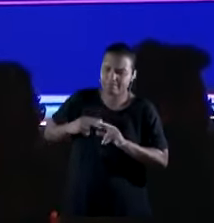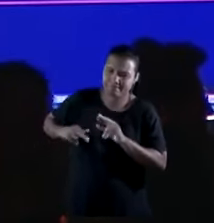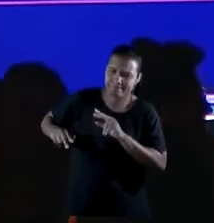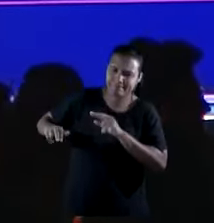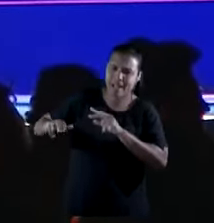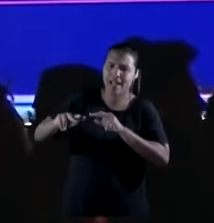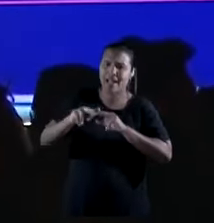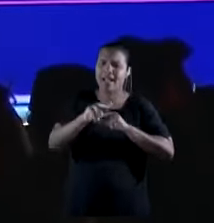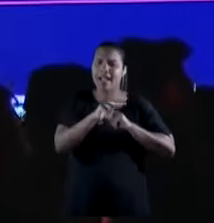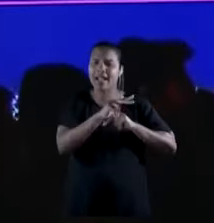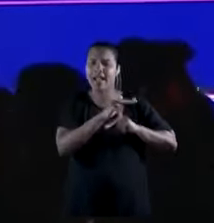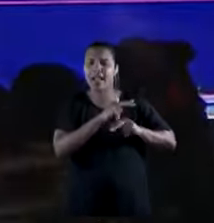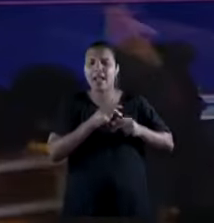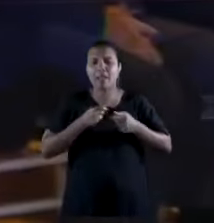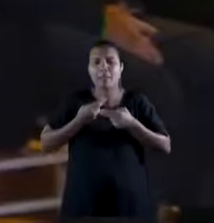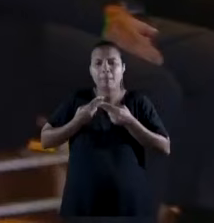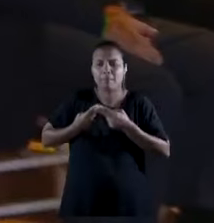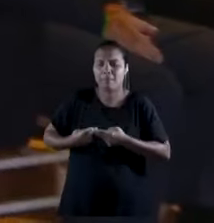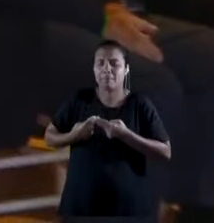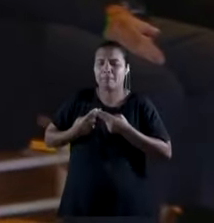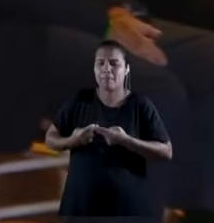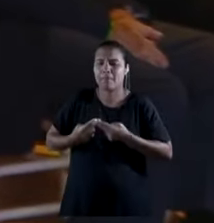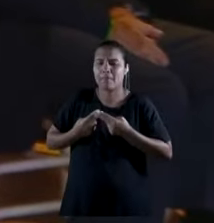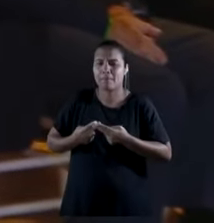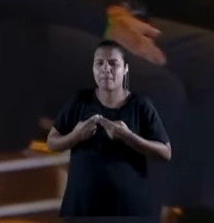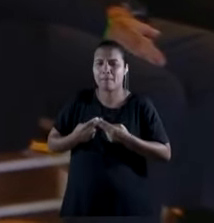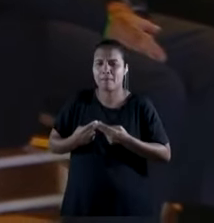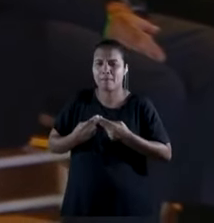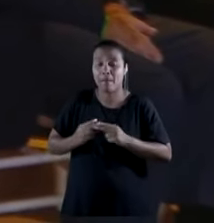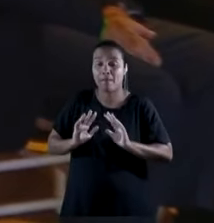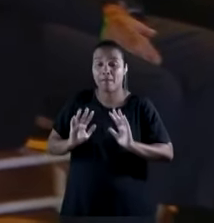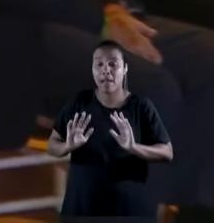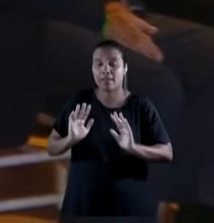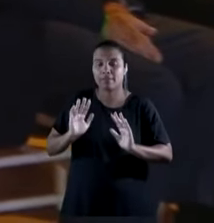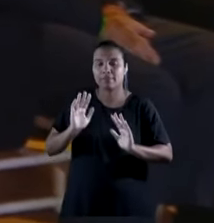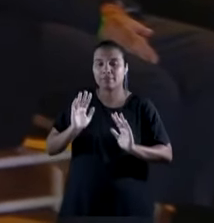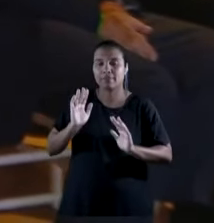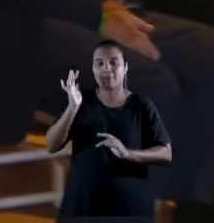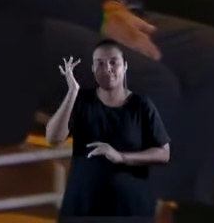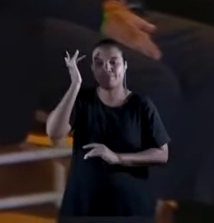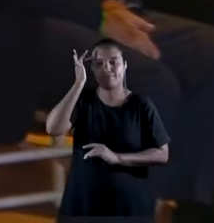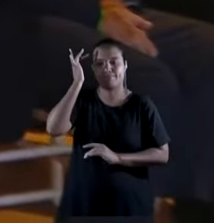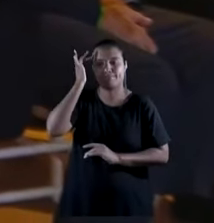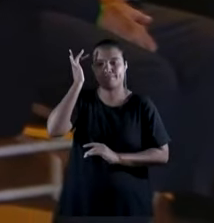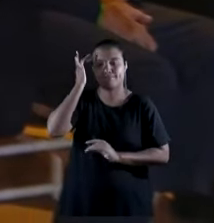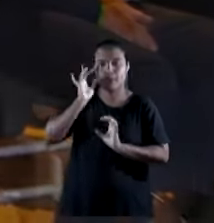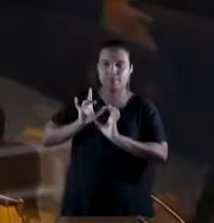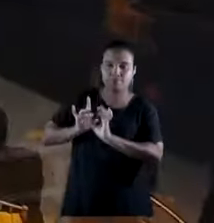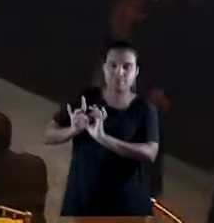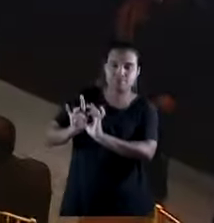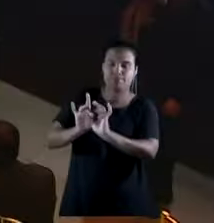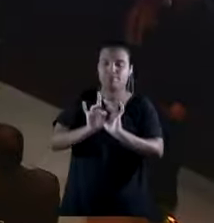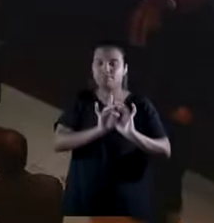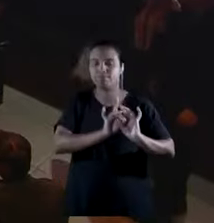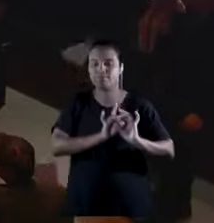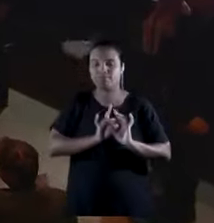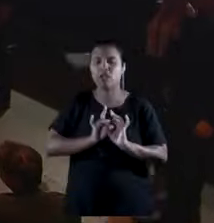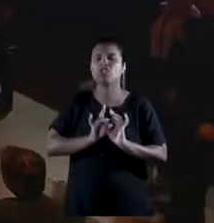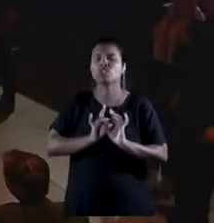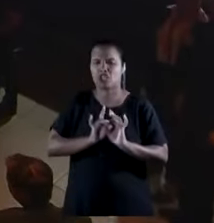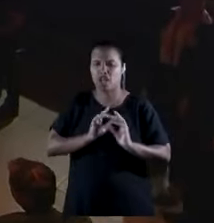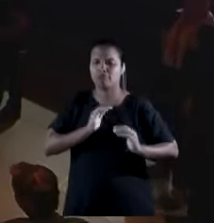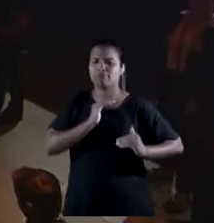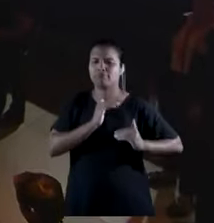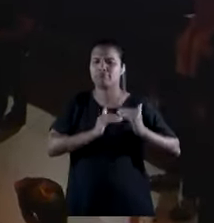paciência, mas, acima de tudo, estarmos juntos. Já crescemos bastante nesses últimos